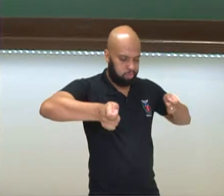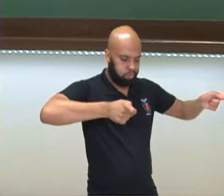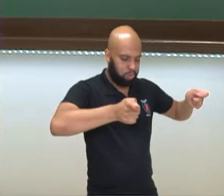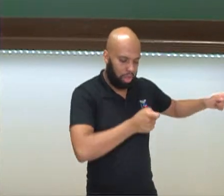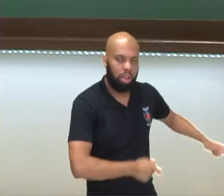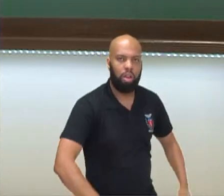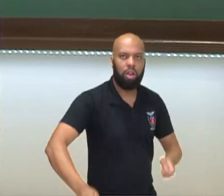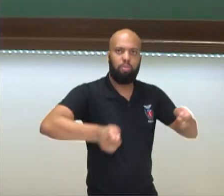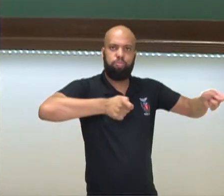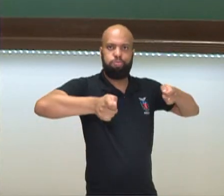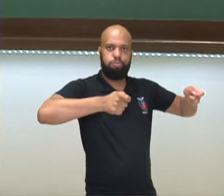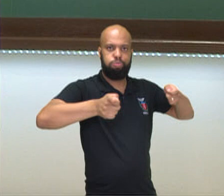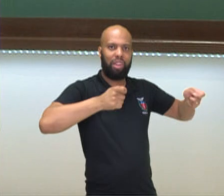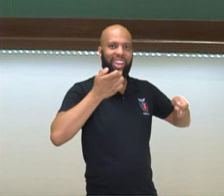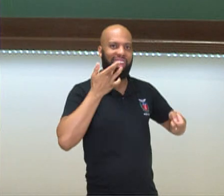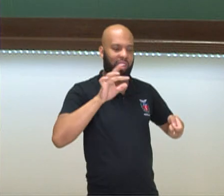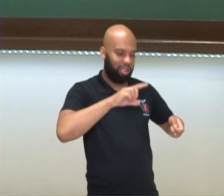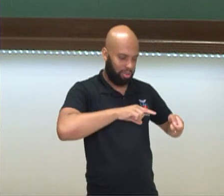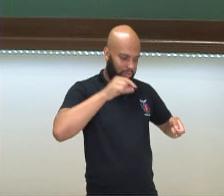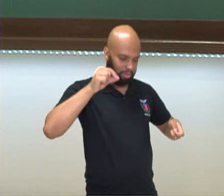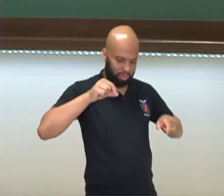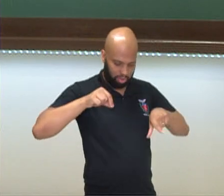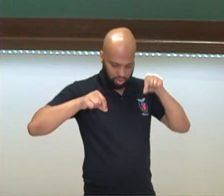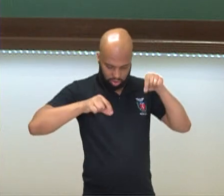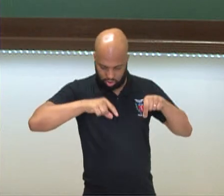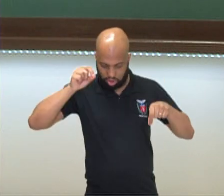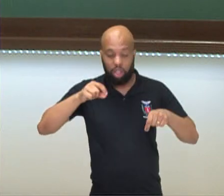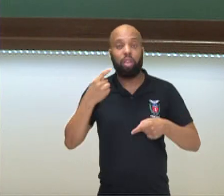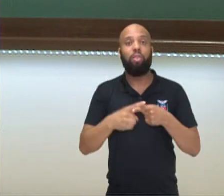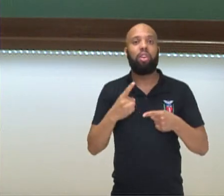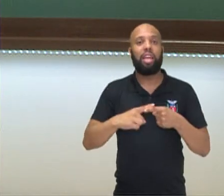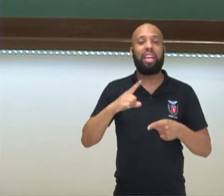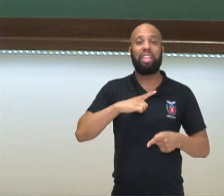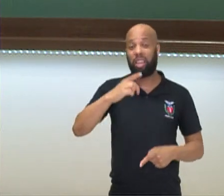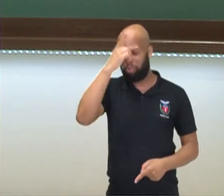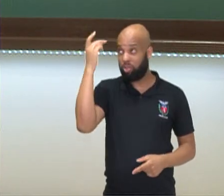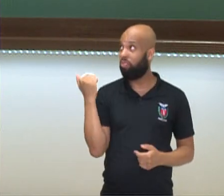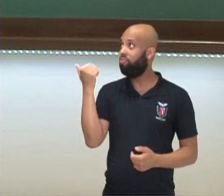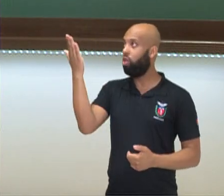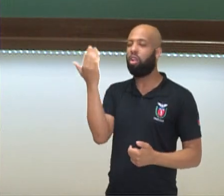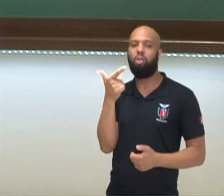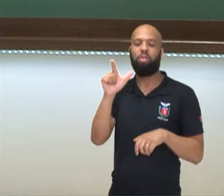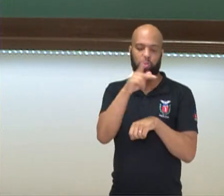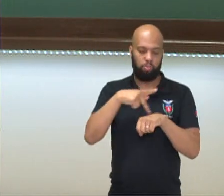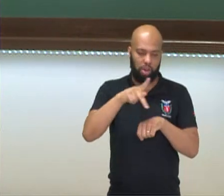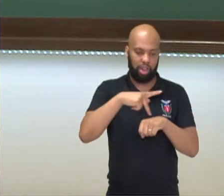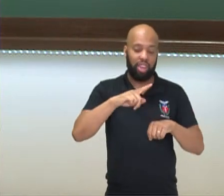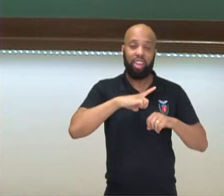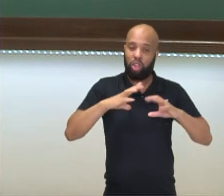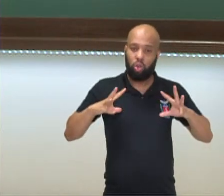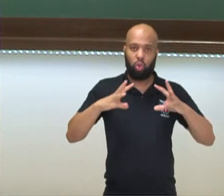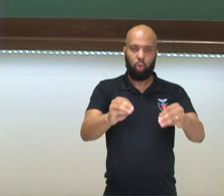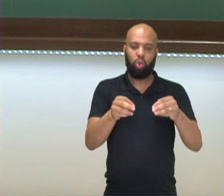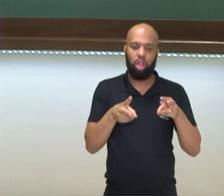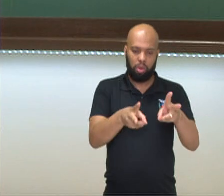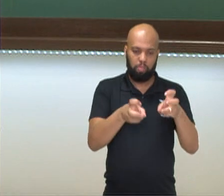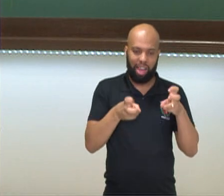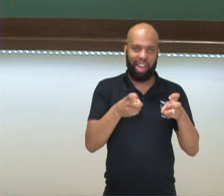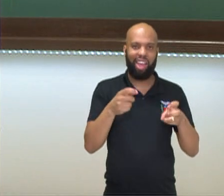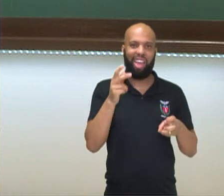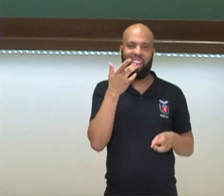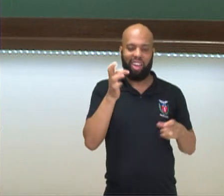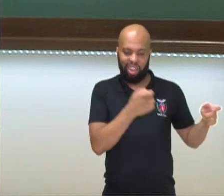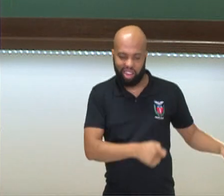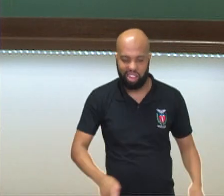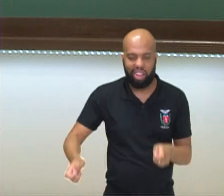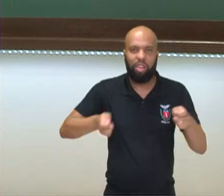essa exploração ela começa a chamar muita atenção porque vem vindo gente de fora e através de toda essa exploração de ouro e